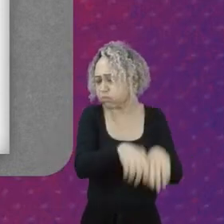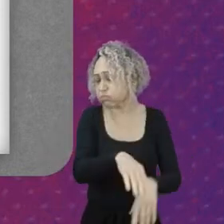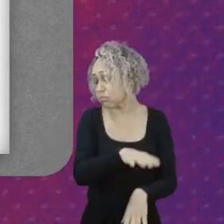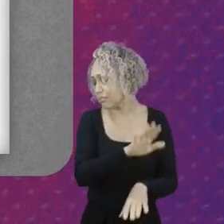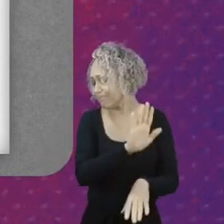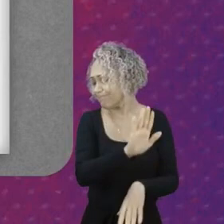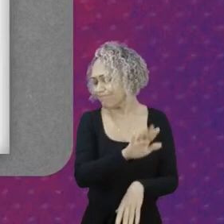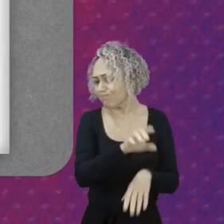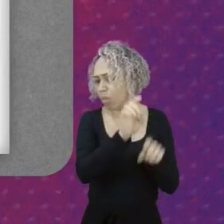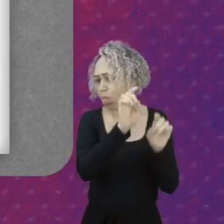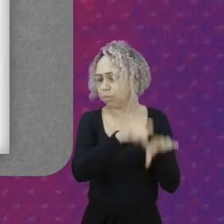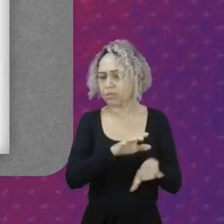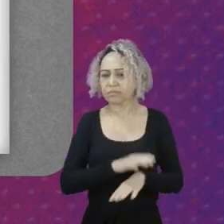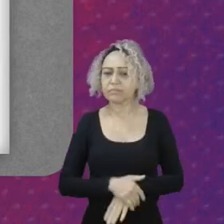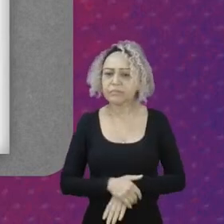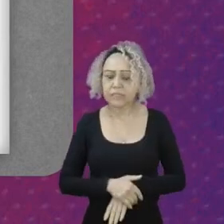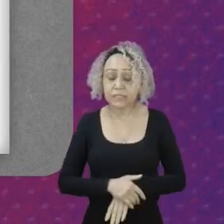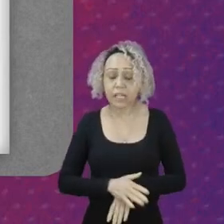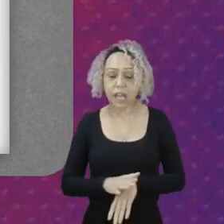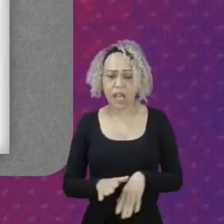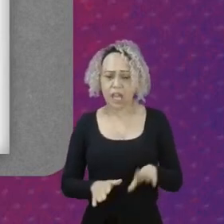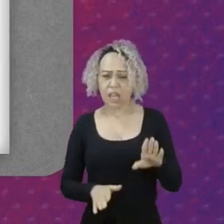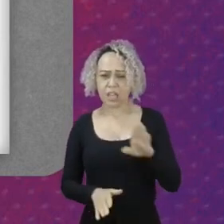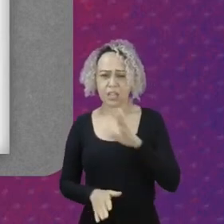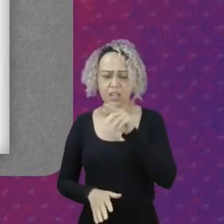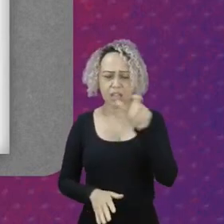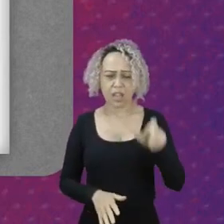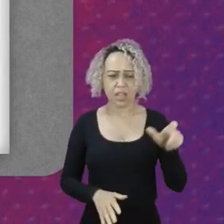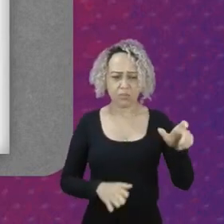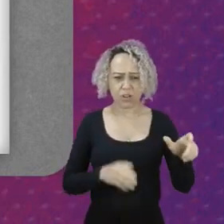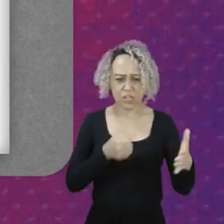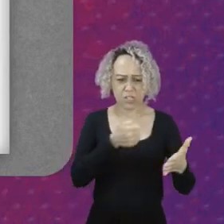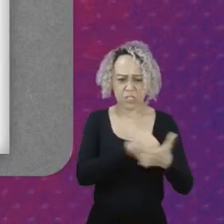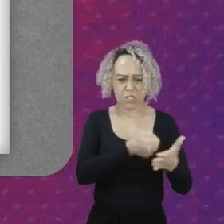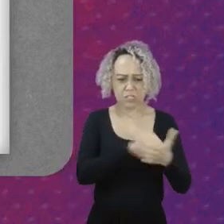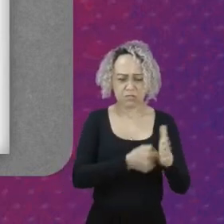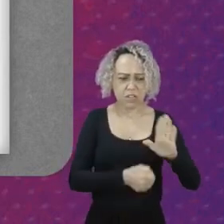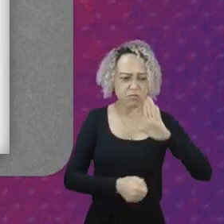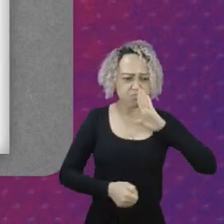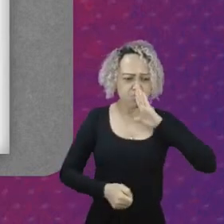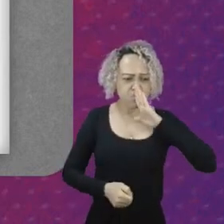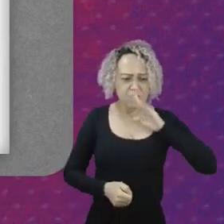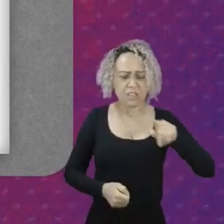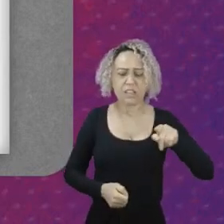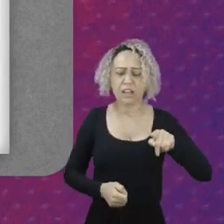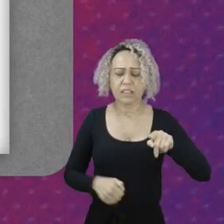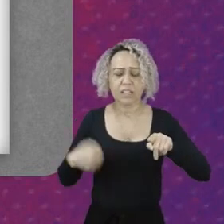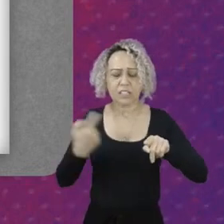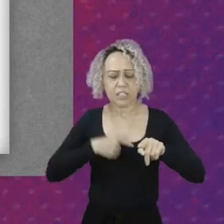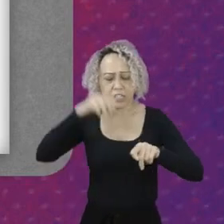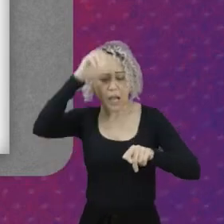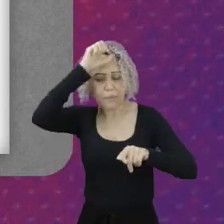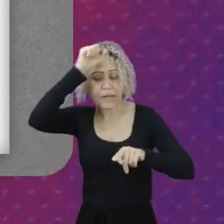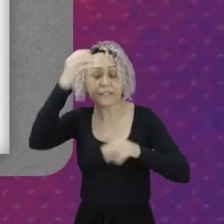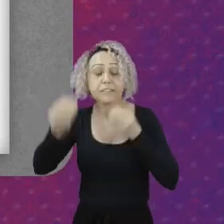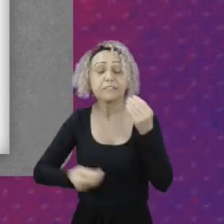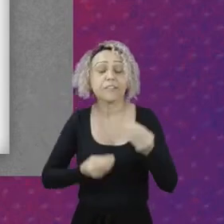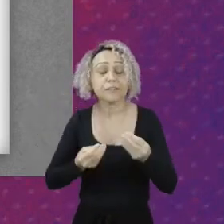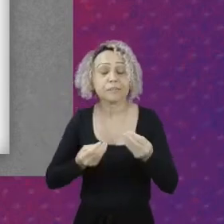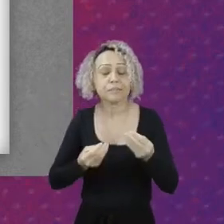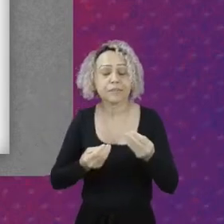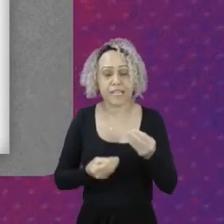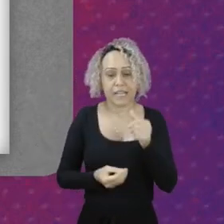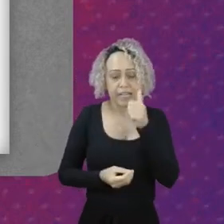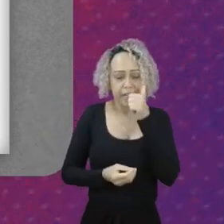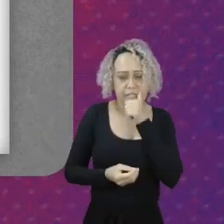aprende, é um silêncio que é um aprendizado, historicamente, de meninas e mulheres, para que a gente possa guardar os nossos segredos, que a gente